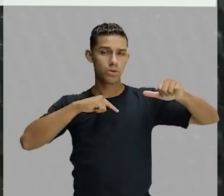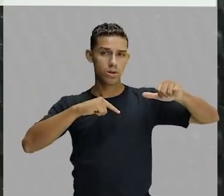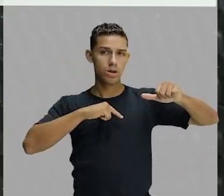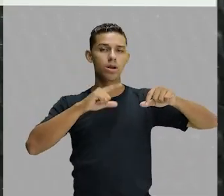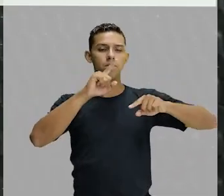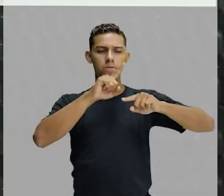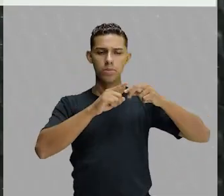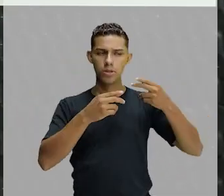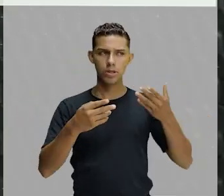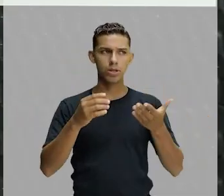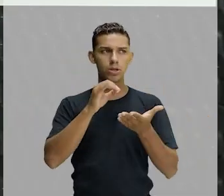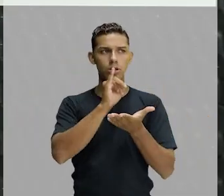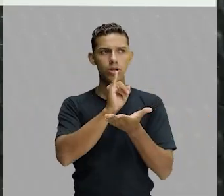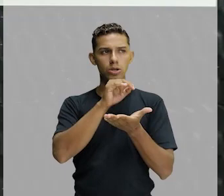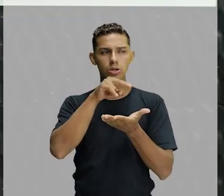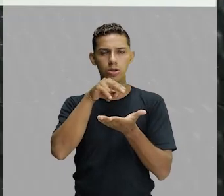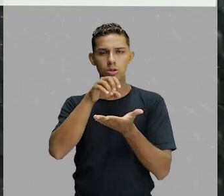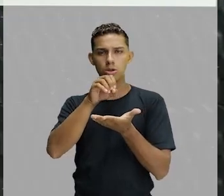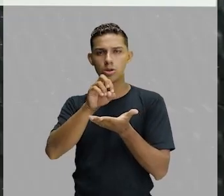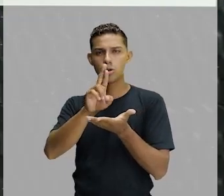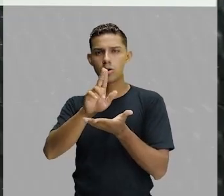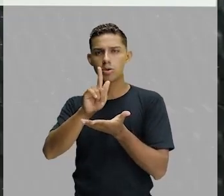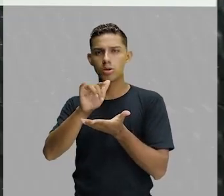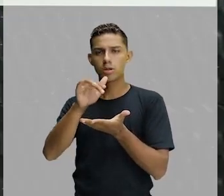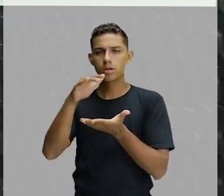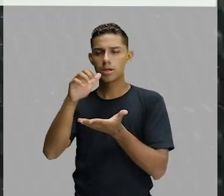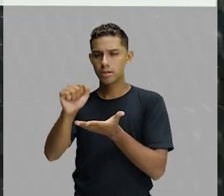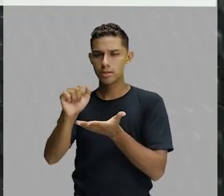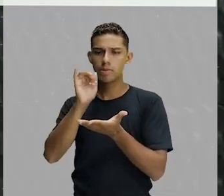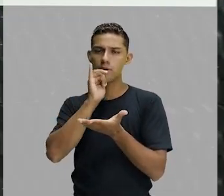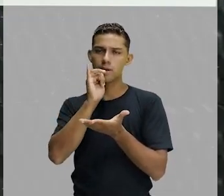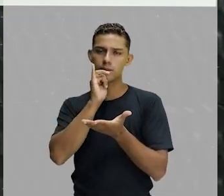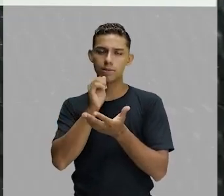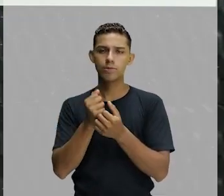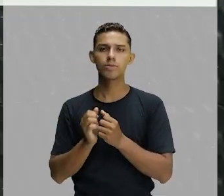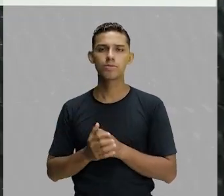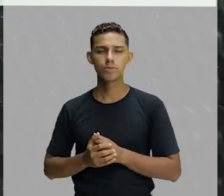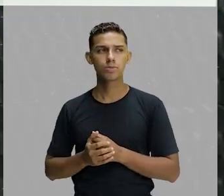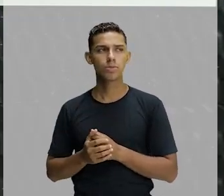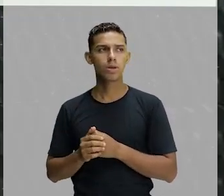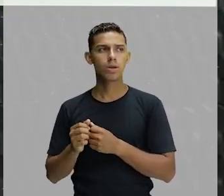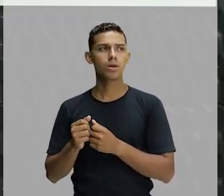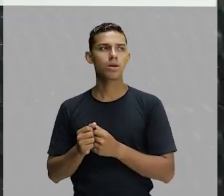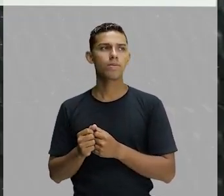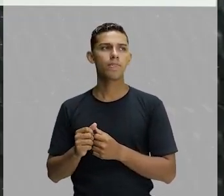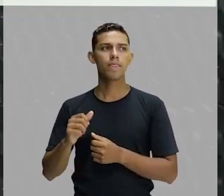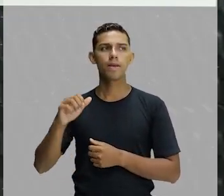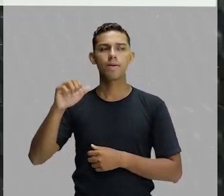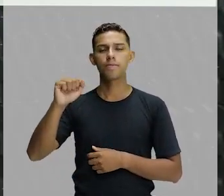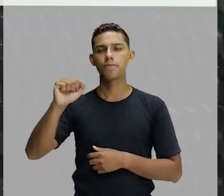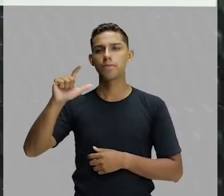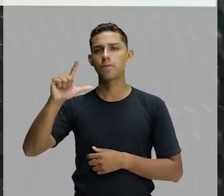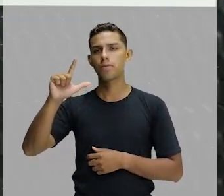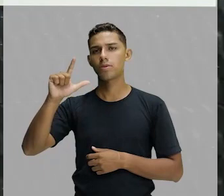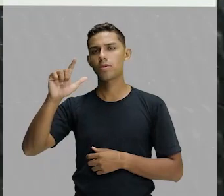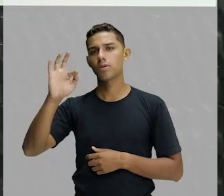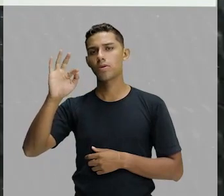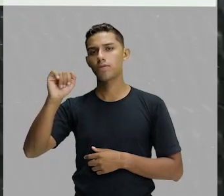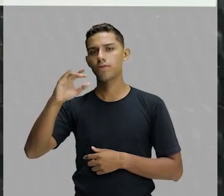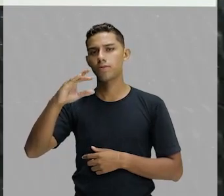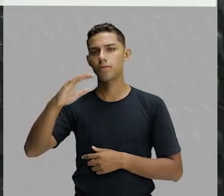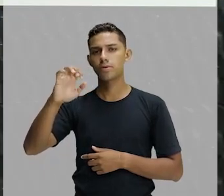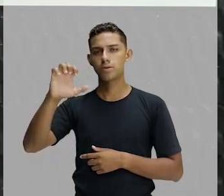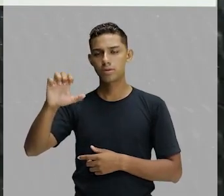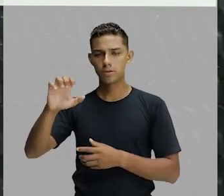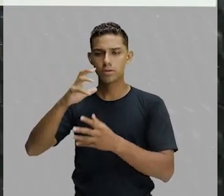Então, por exemplo, eu estou numa plantação de alface. Aí quando eu faço a colheita dessas alfaces, eu vou tirar essa